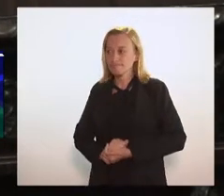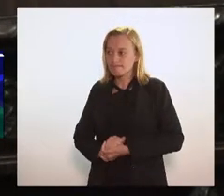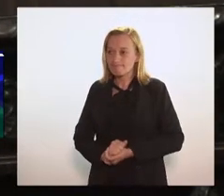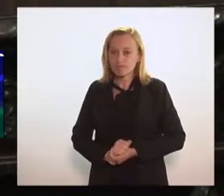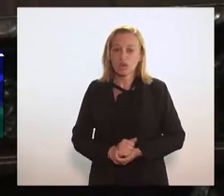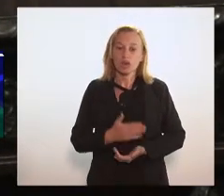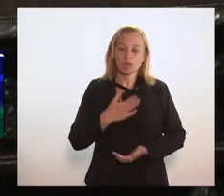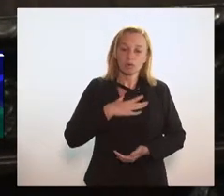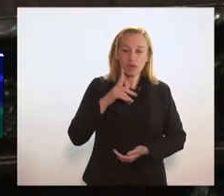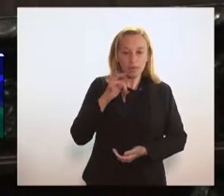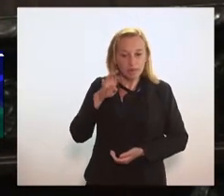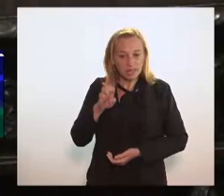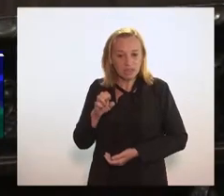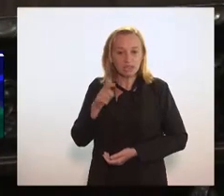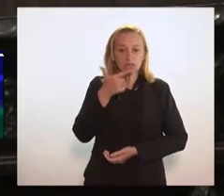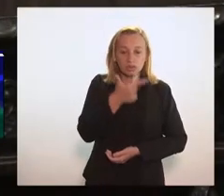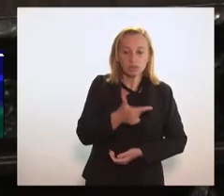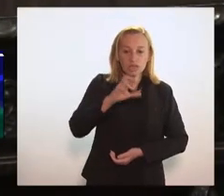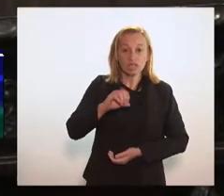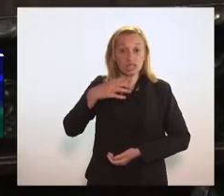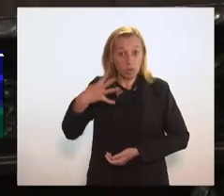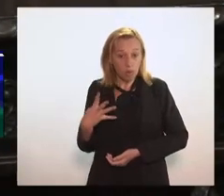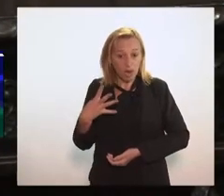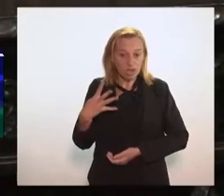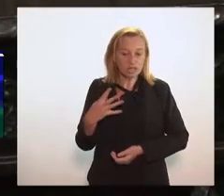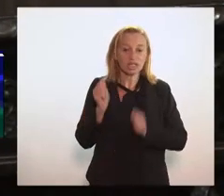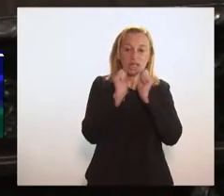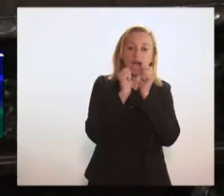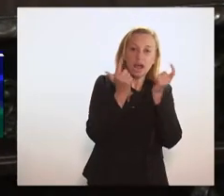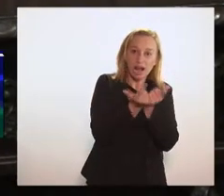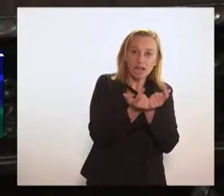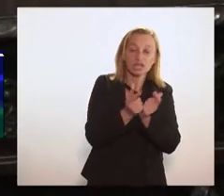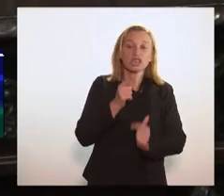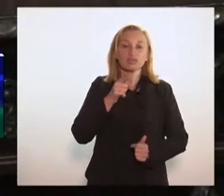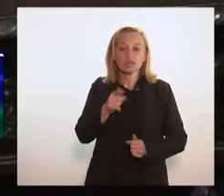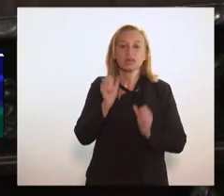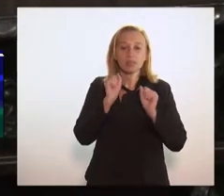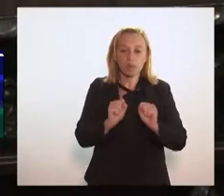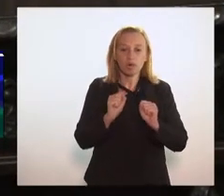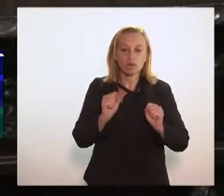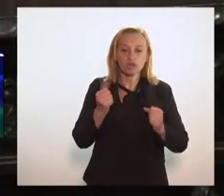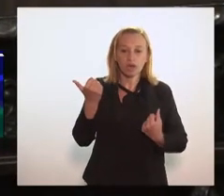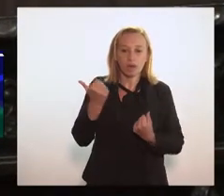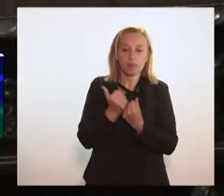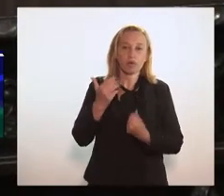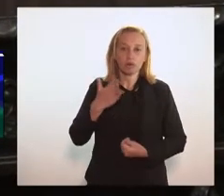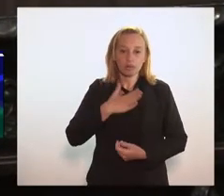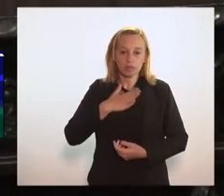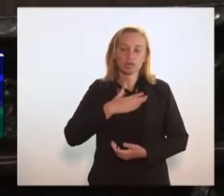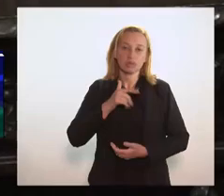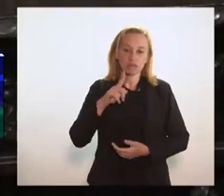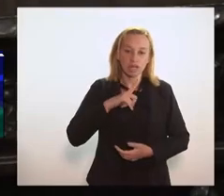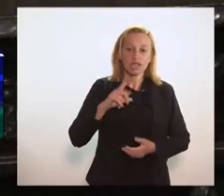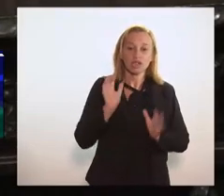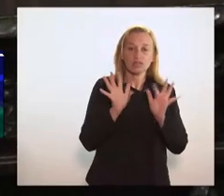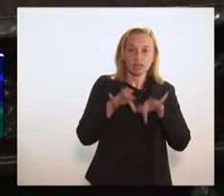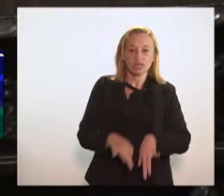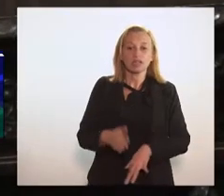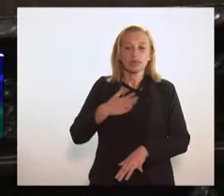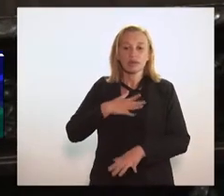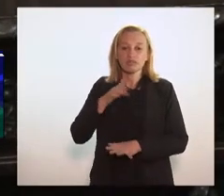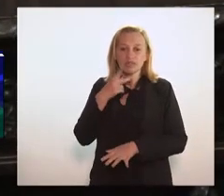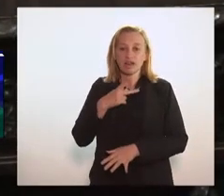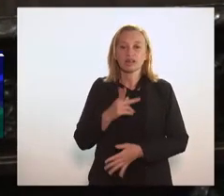meu gabinete é o gabinete 204 na Alerge e vocês podem contar comigo. Eu termino a minha